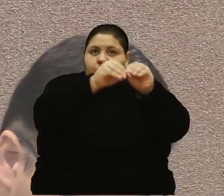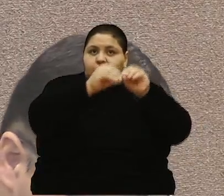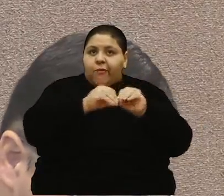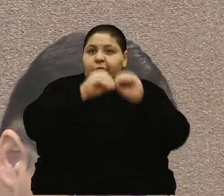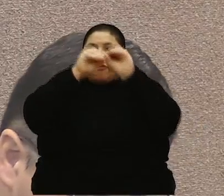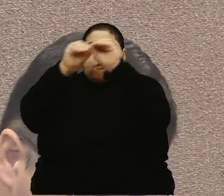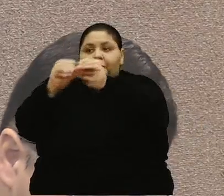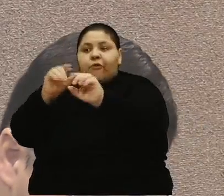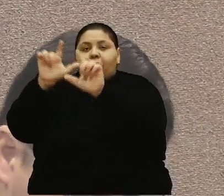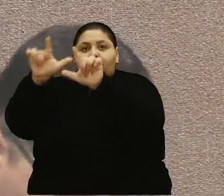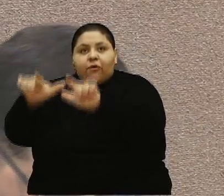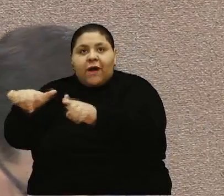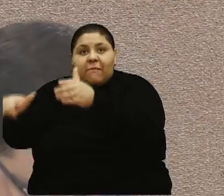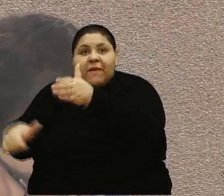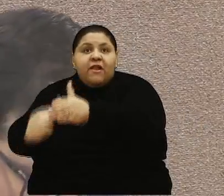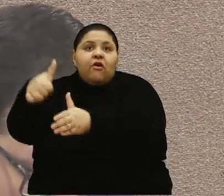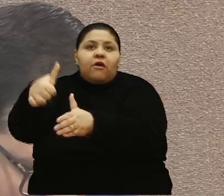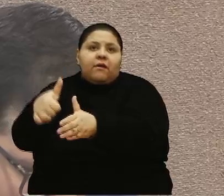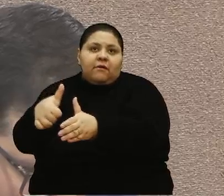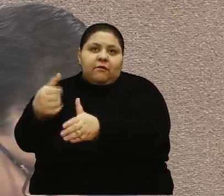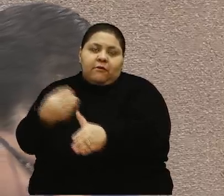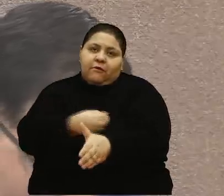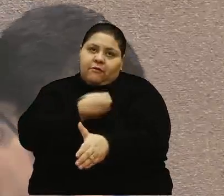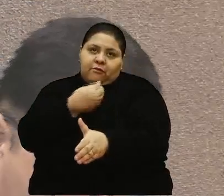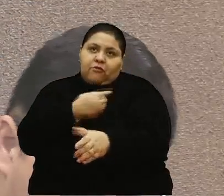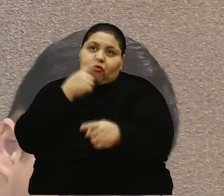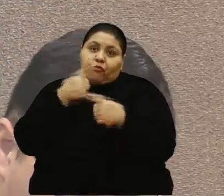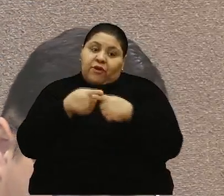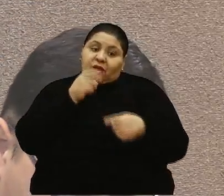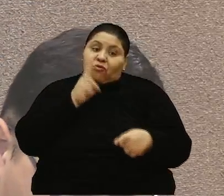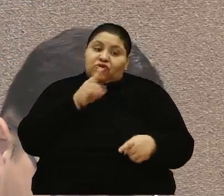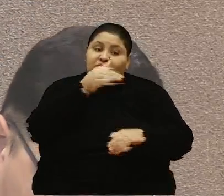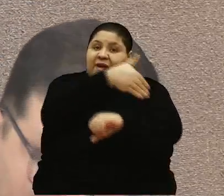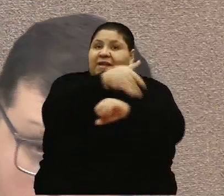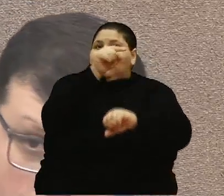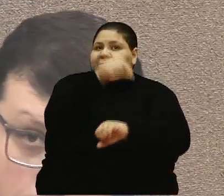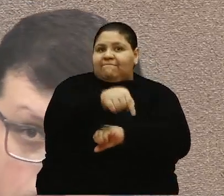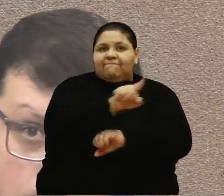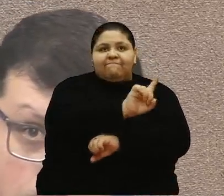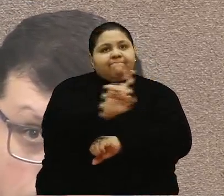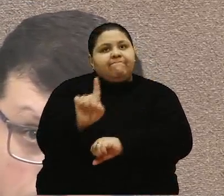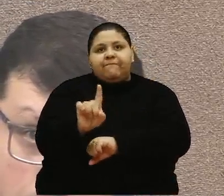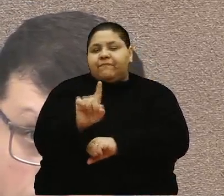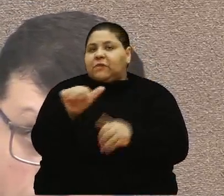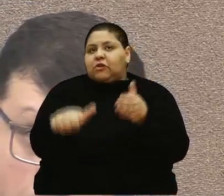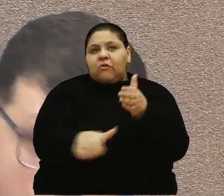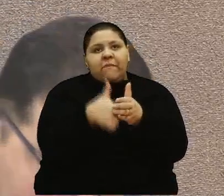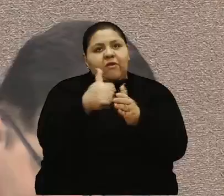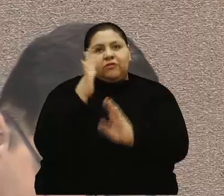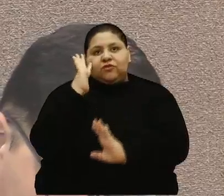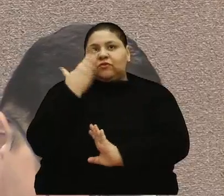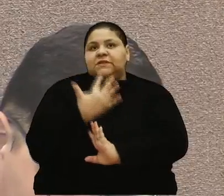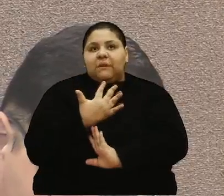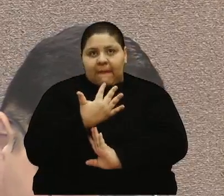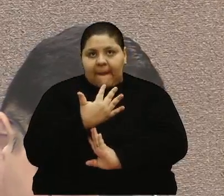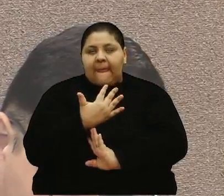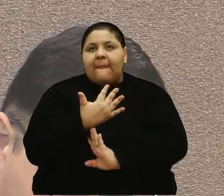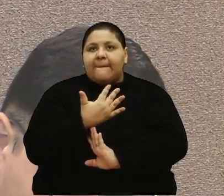condições humanas de vida. Porque manter na rua não é a melhor solução.